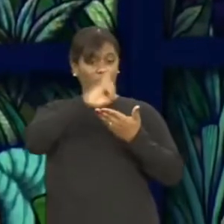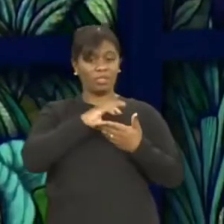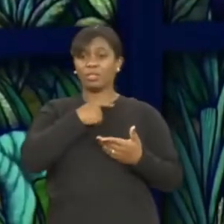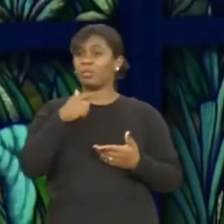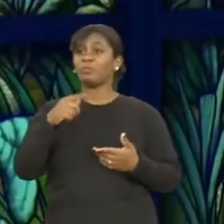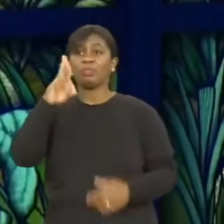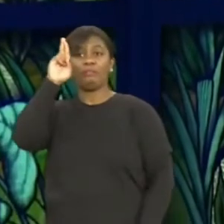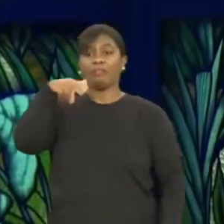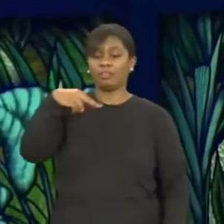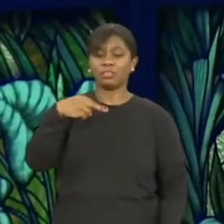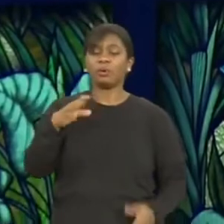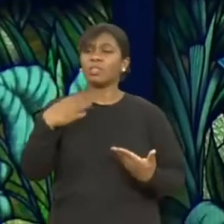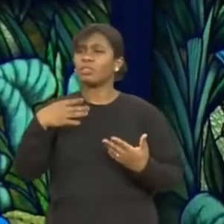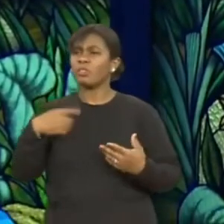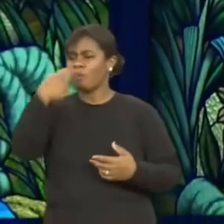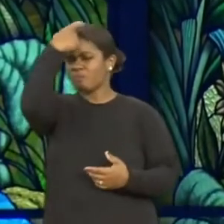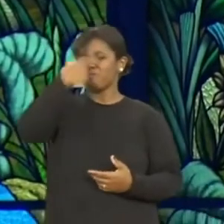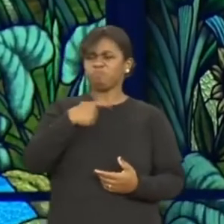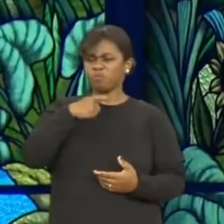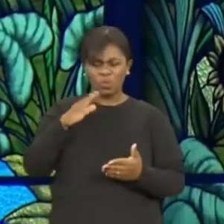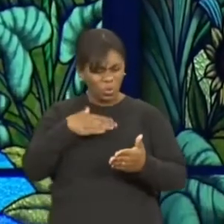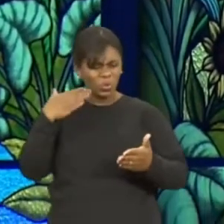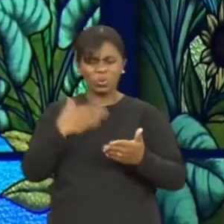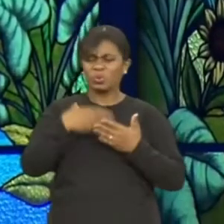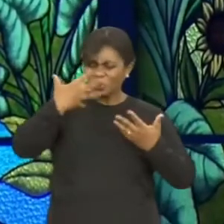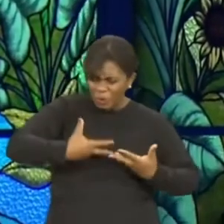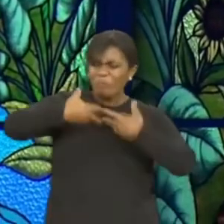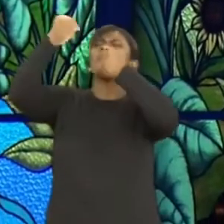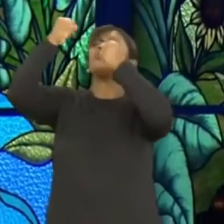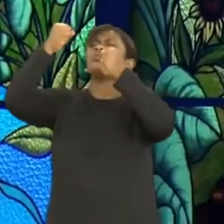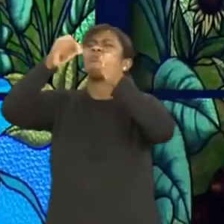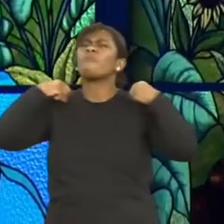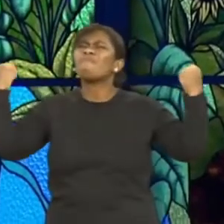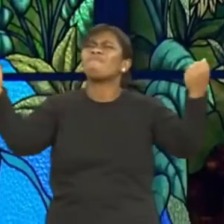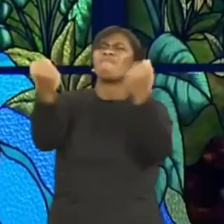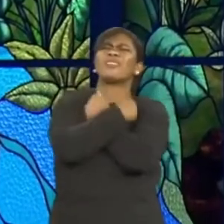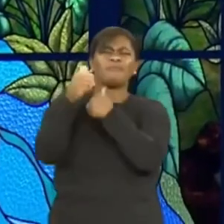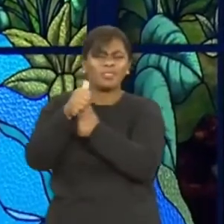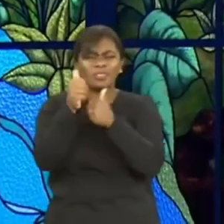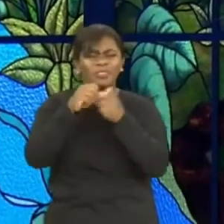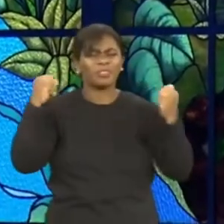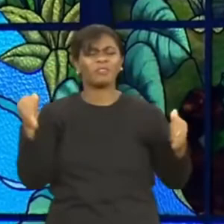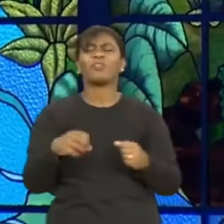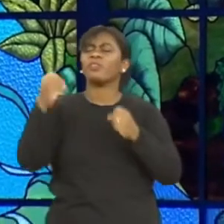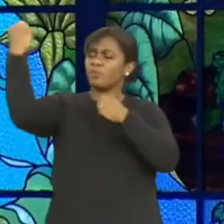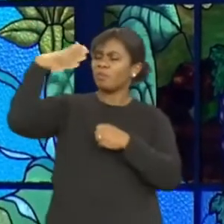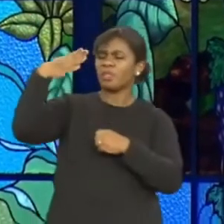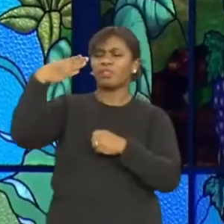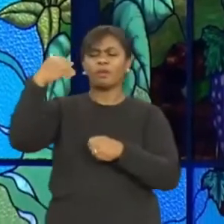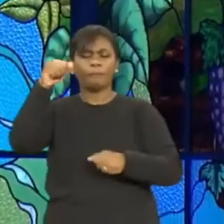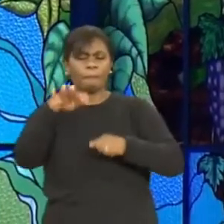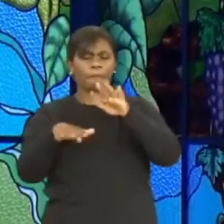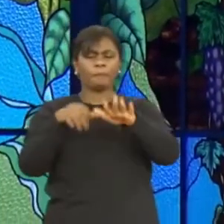por inteiro agora, me abraça, me envolva, guia meus passos, ilumina minha vida,